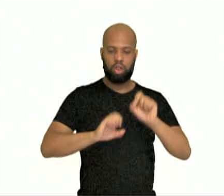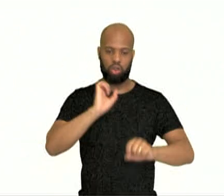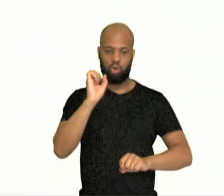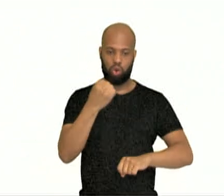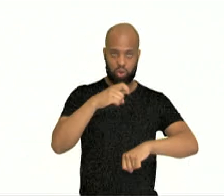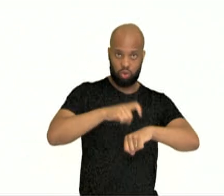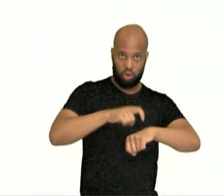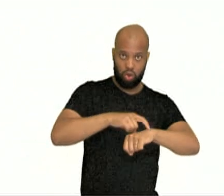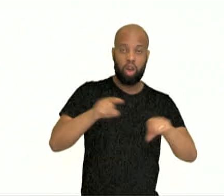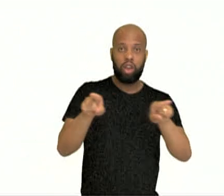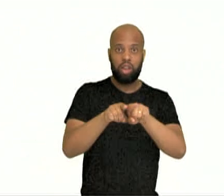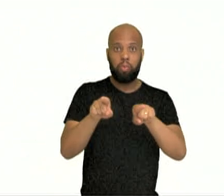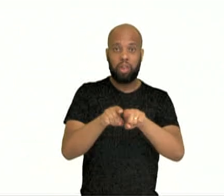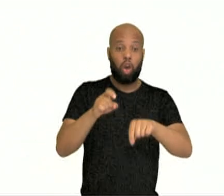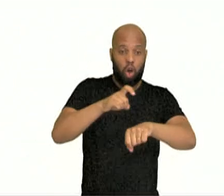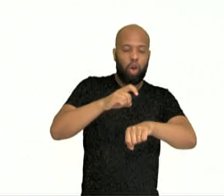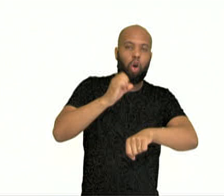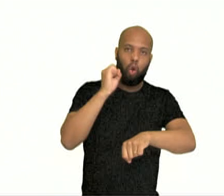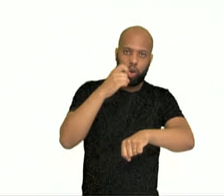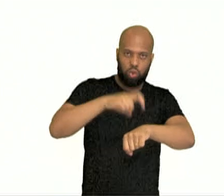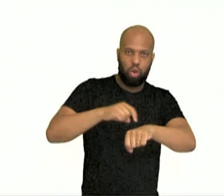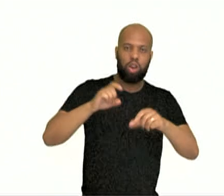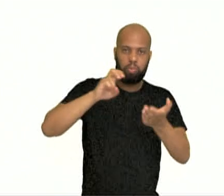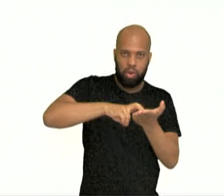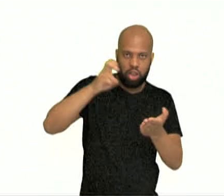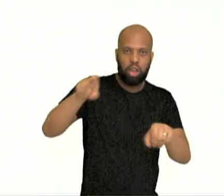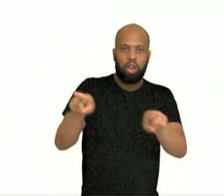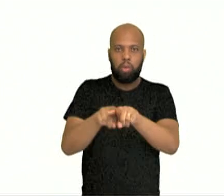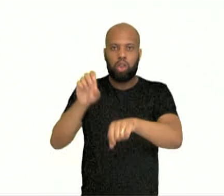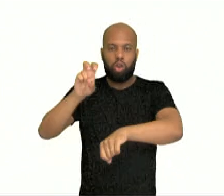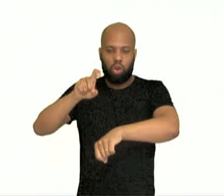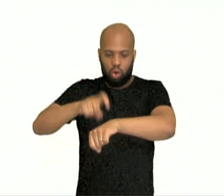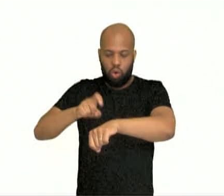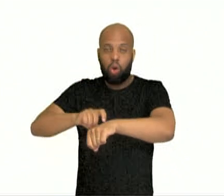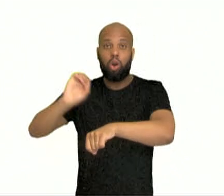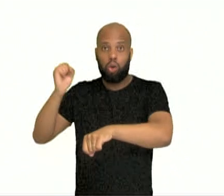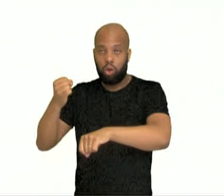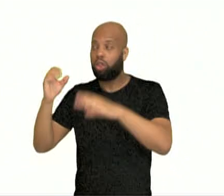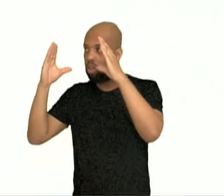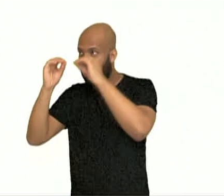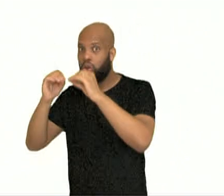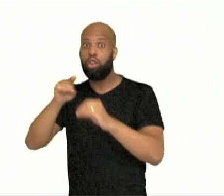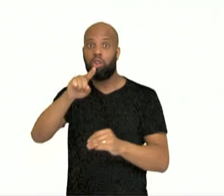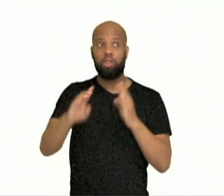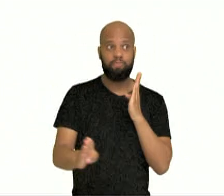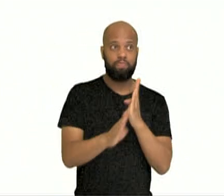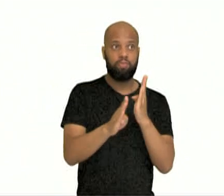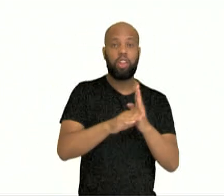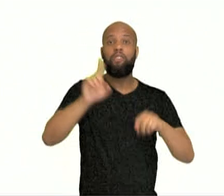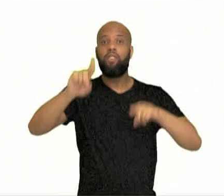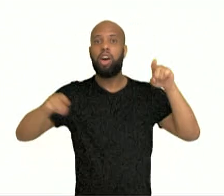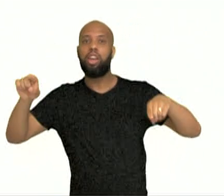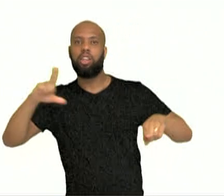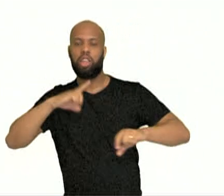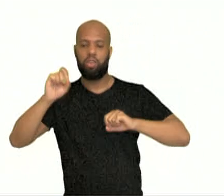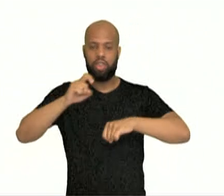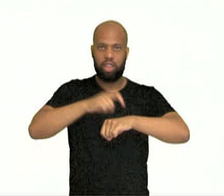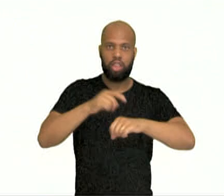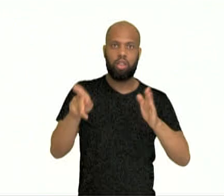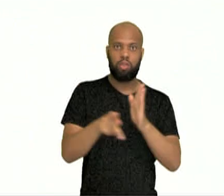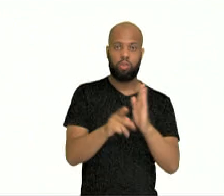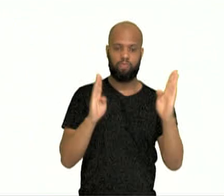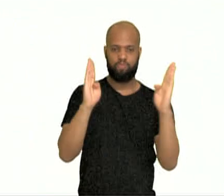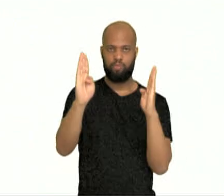horas, determine a senoide que representa essa variação, dado o tempo em horas a partir